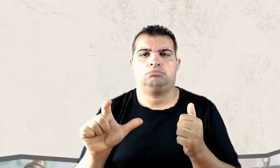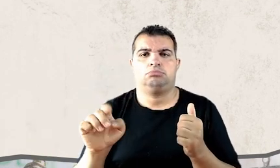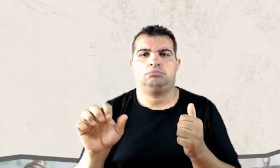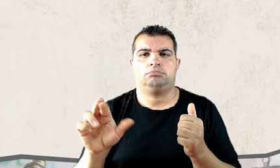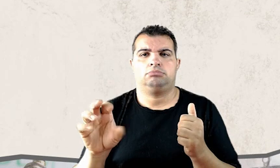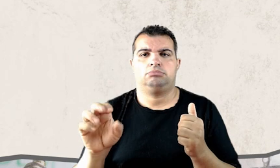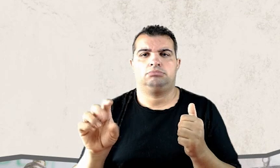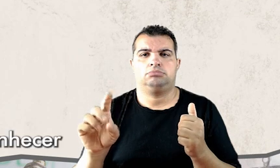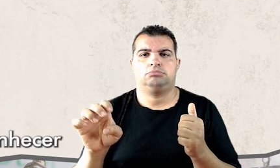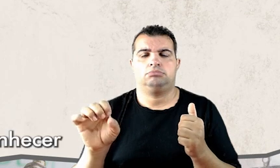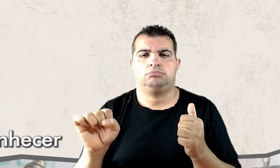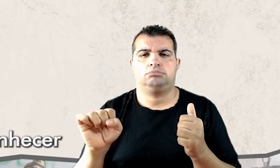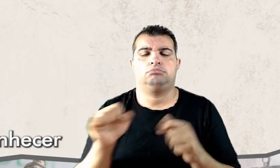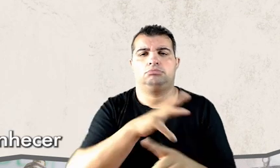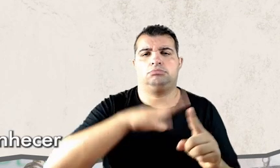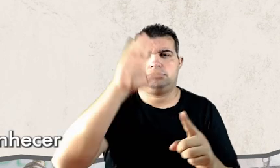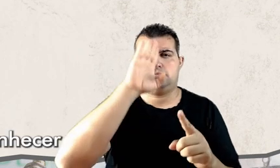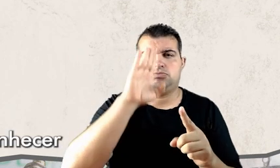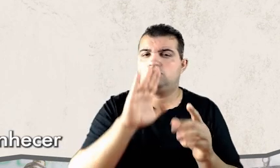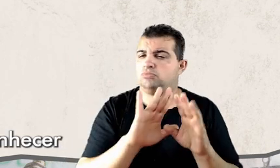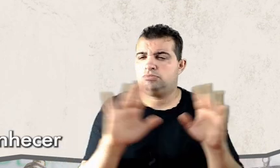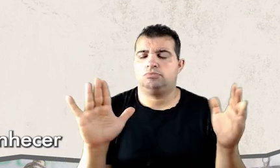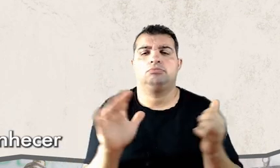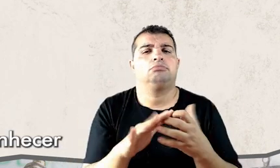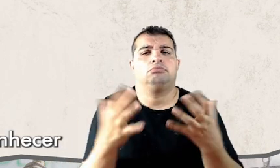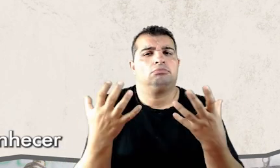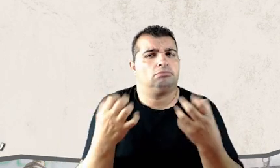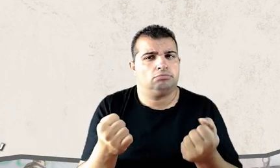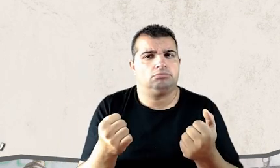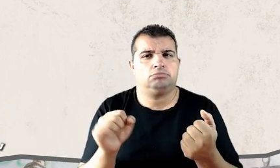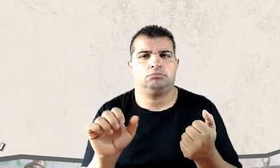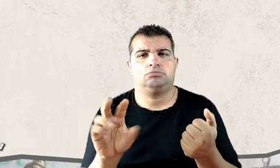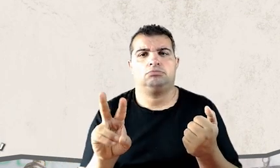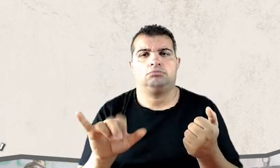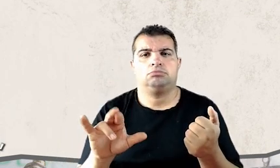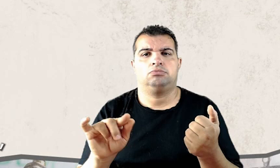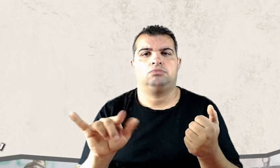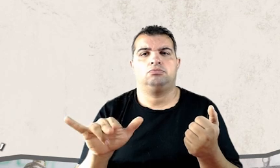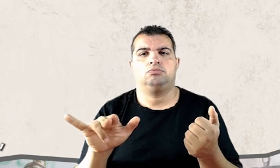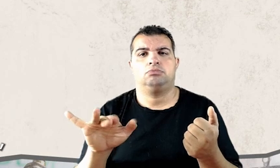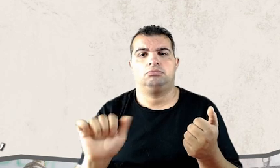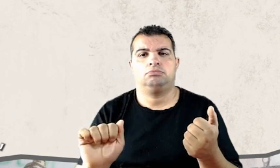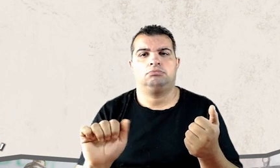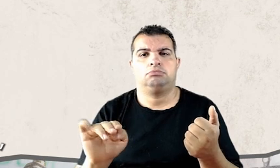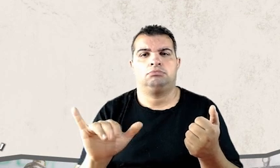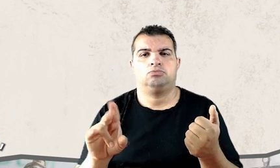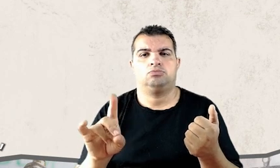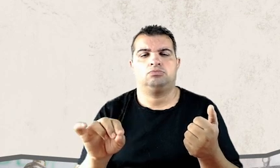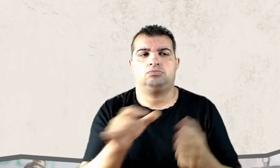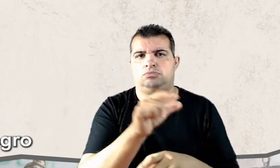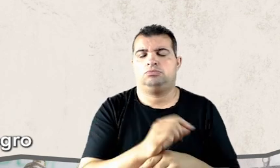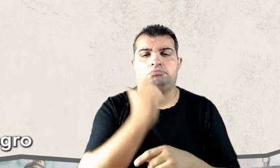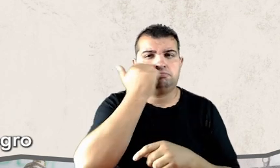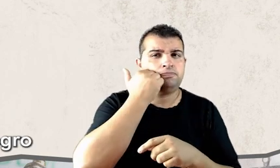Marcondes. No entanto, a Sociedade Brasileira só vai reconhecer a Virgínia Bicudo como